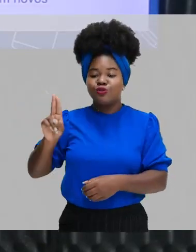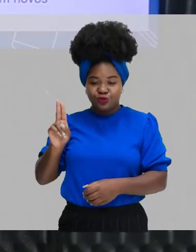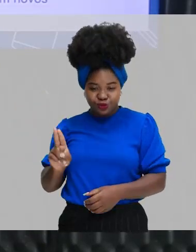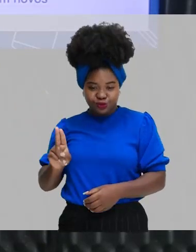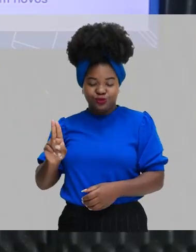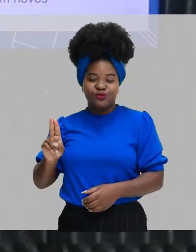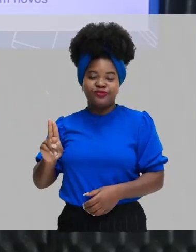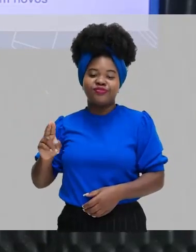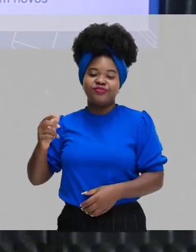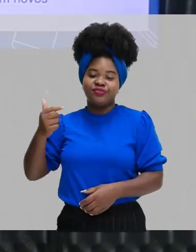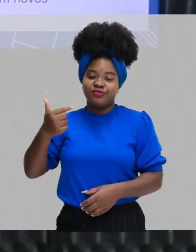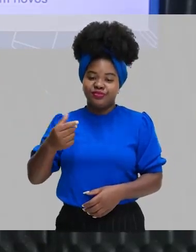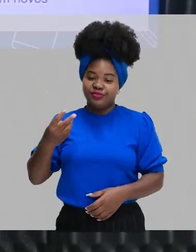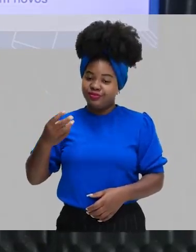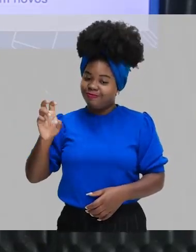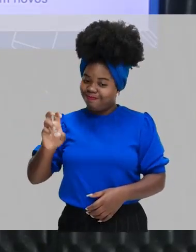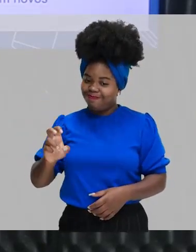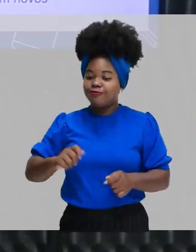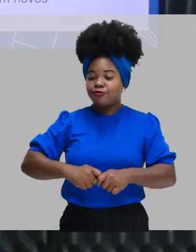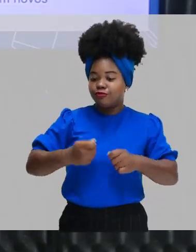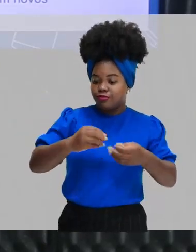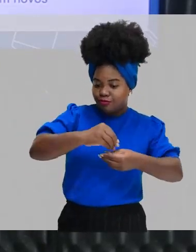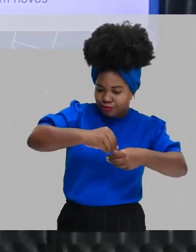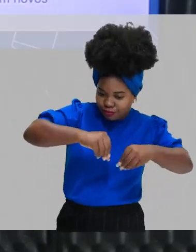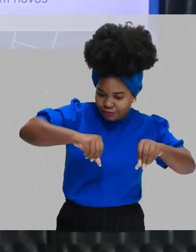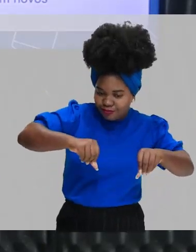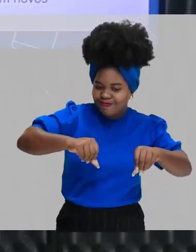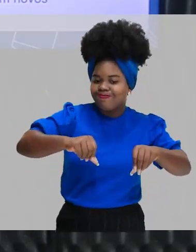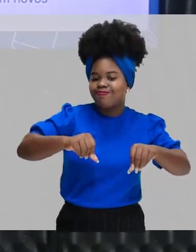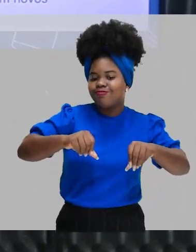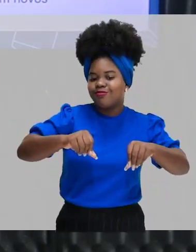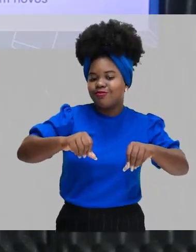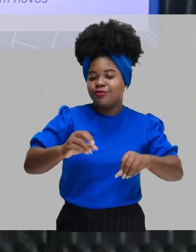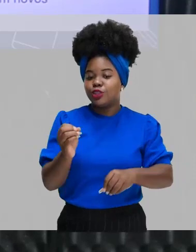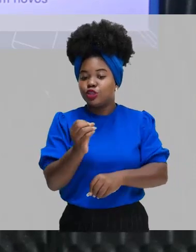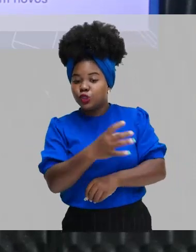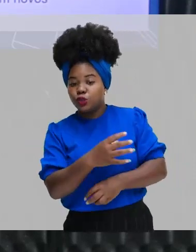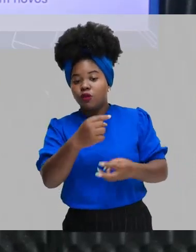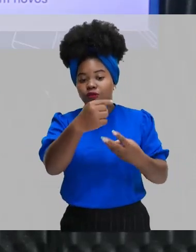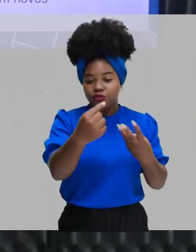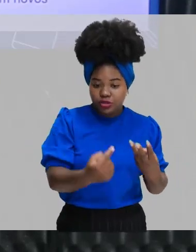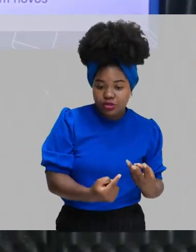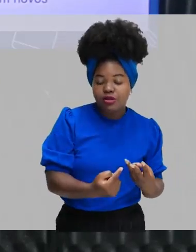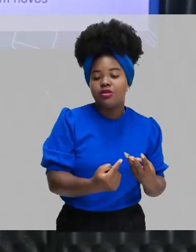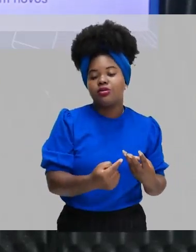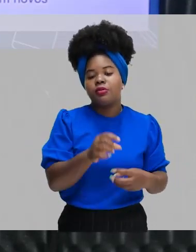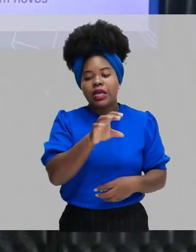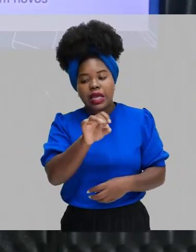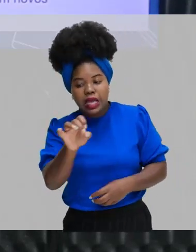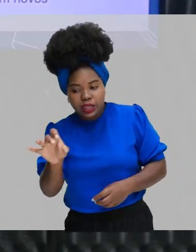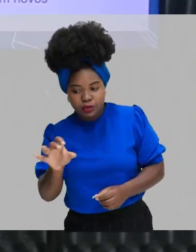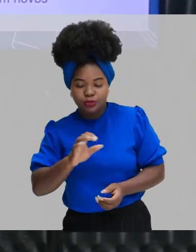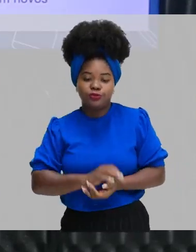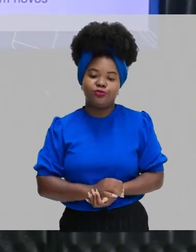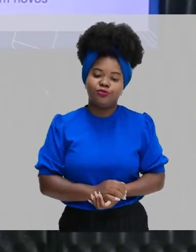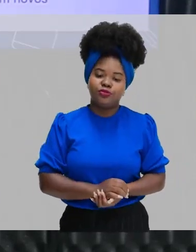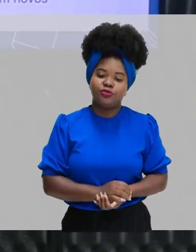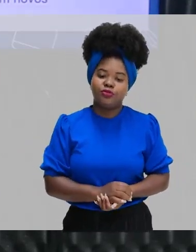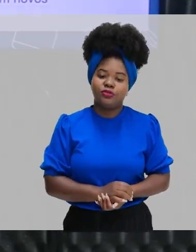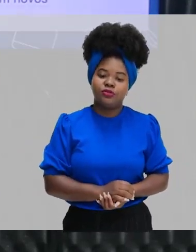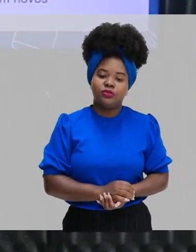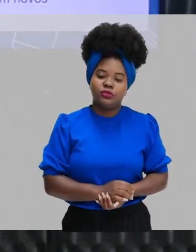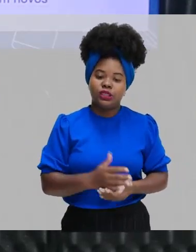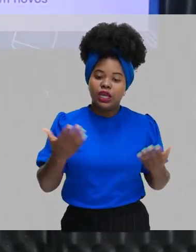235 que vão se quebrar certo gerando Novos Três para cada um daqueles então eu vou ter